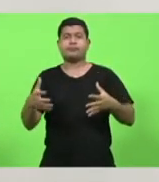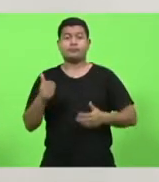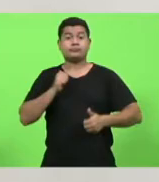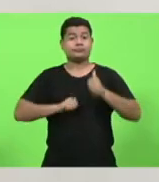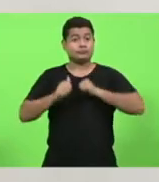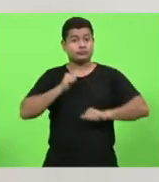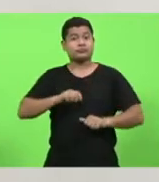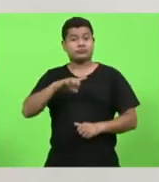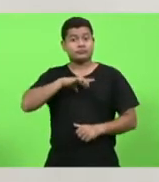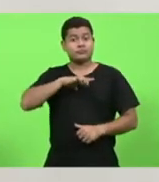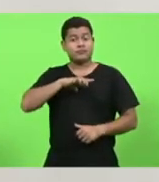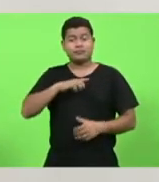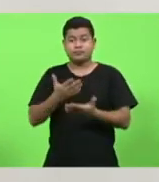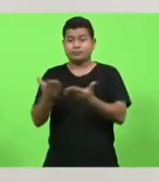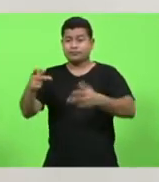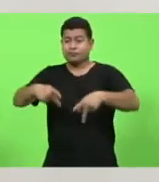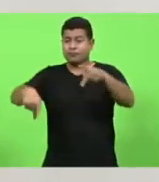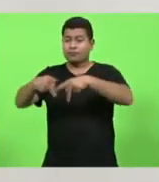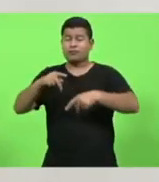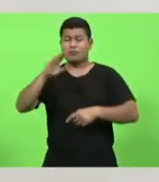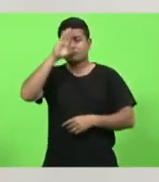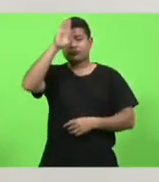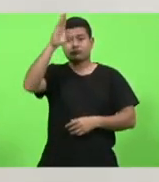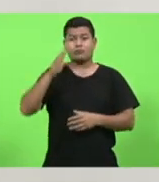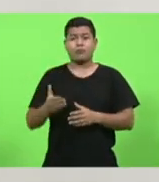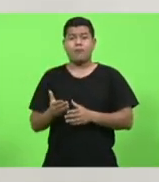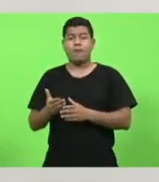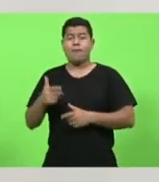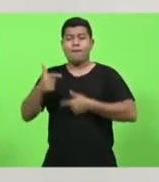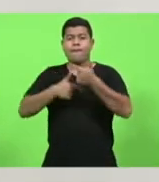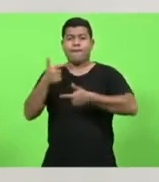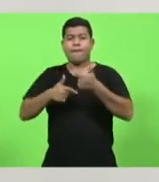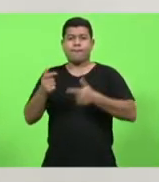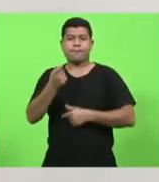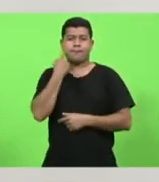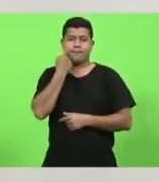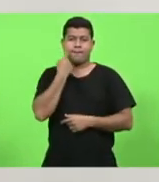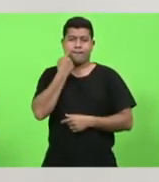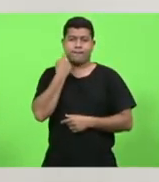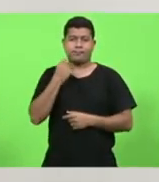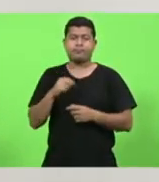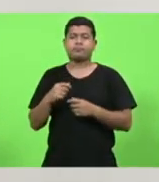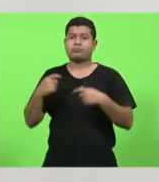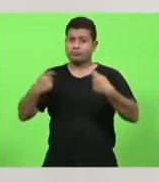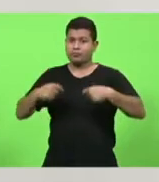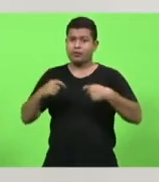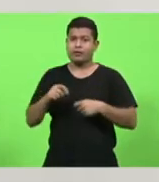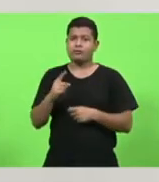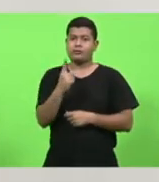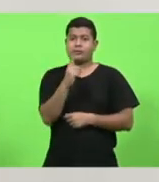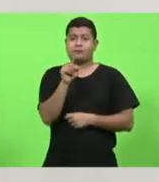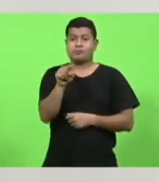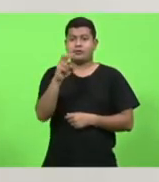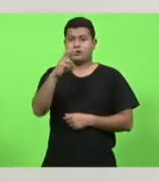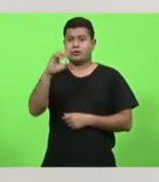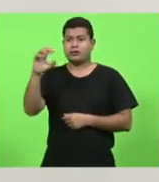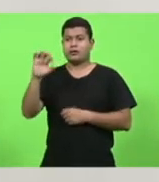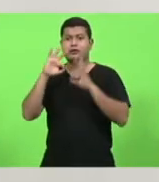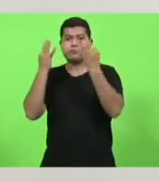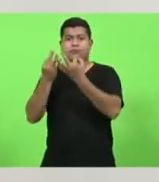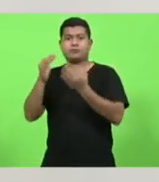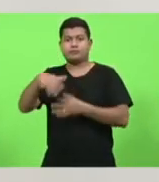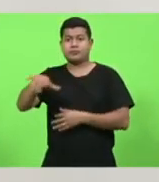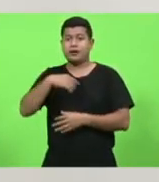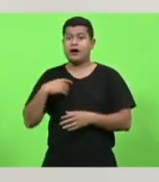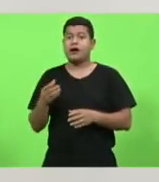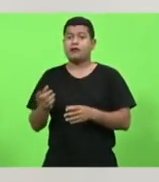expectativa daquele povo, principalmente pesqueiro, né, ali da pesca artesanal, que depende, são 1.500 famílias, da reabertura da Barra do Camacho. Eu sei que